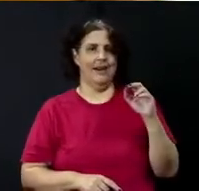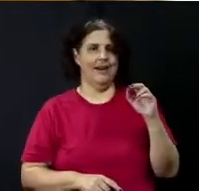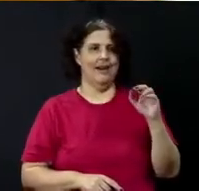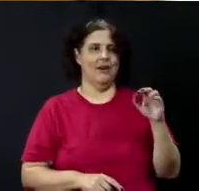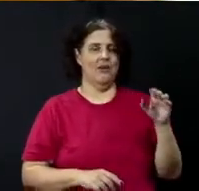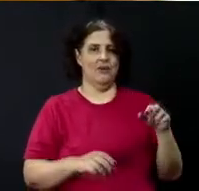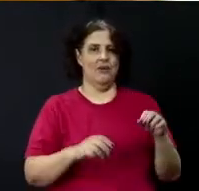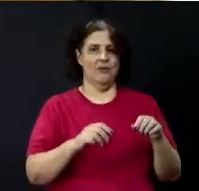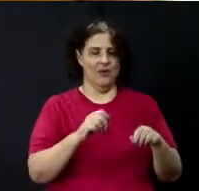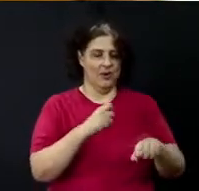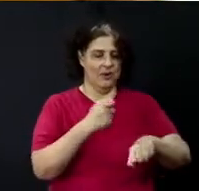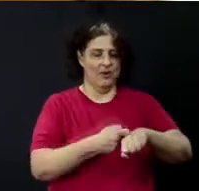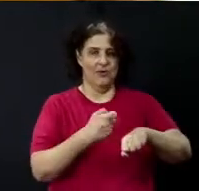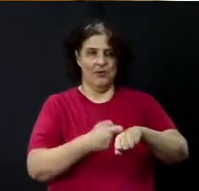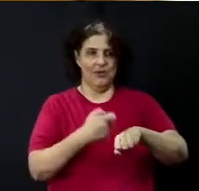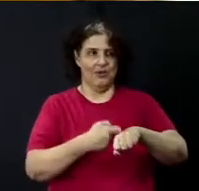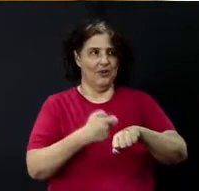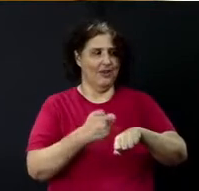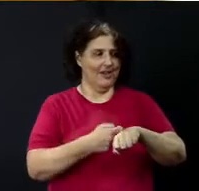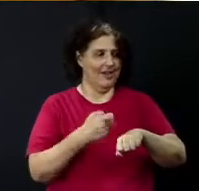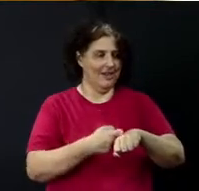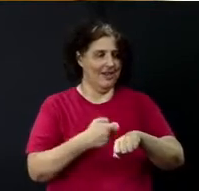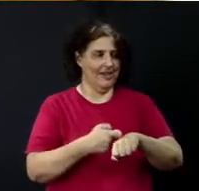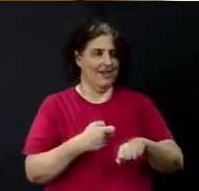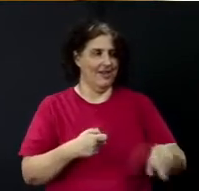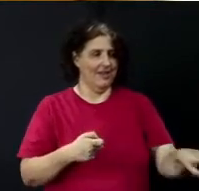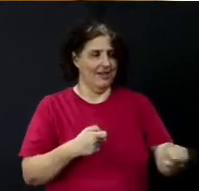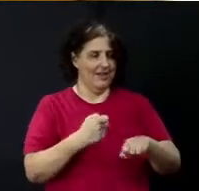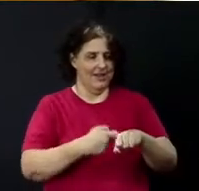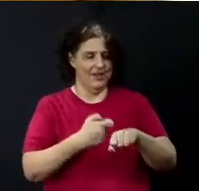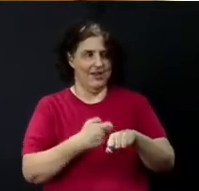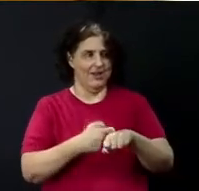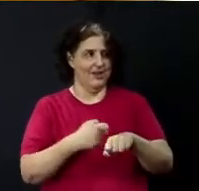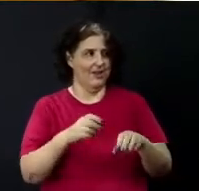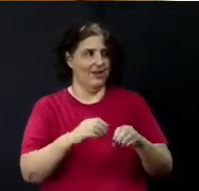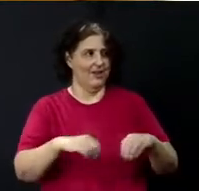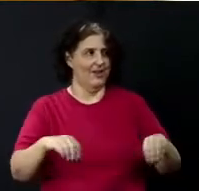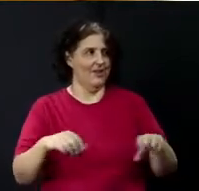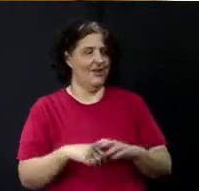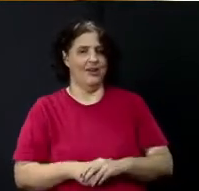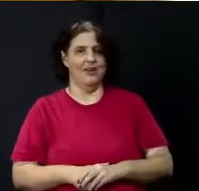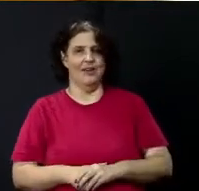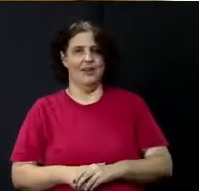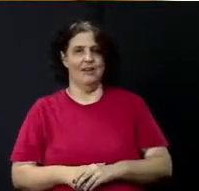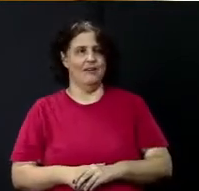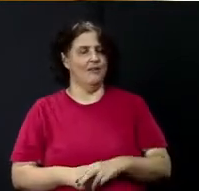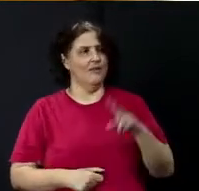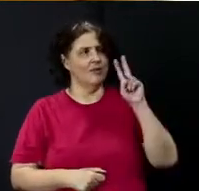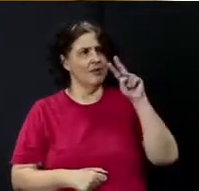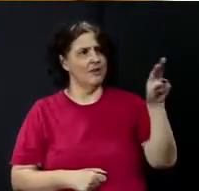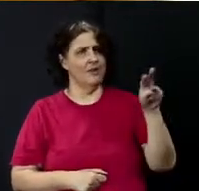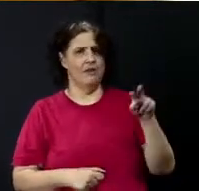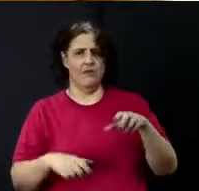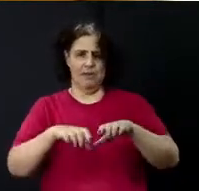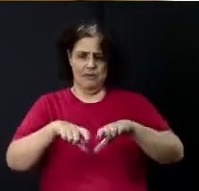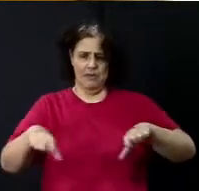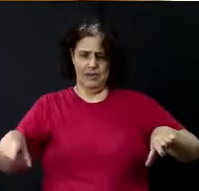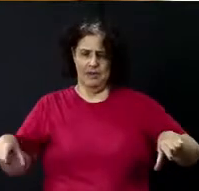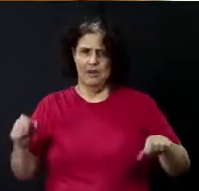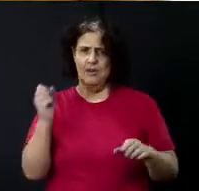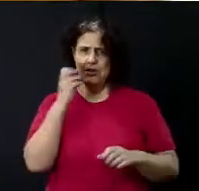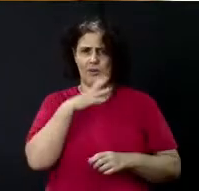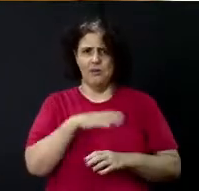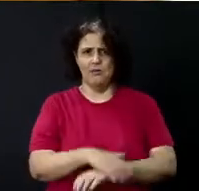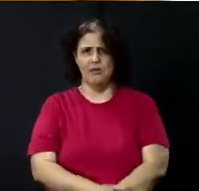madeira com branco, as cadeiras são de madeira, com o branco, você vai chegar, vai encontrar o seu lugar